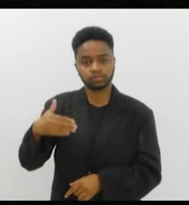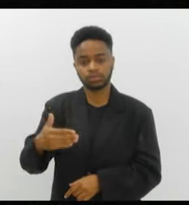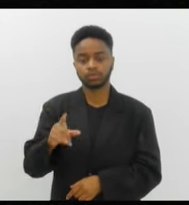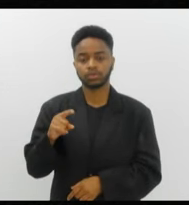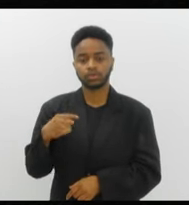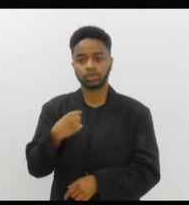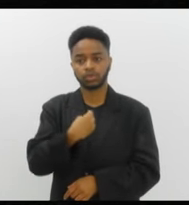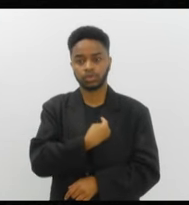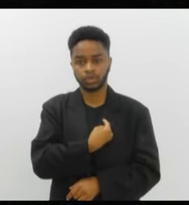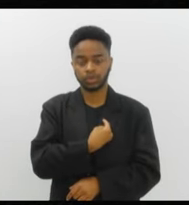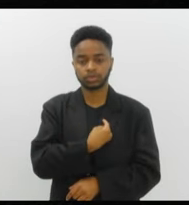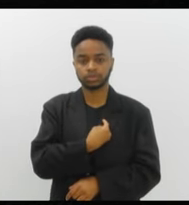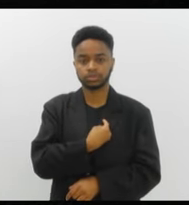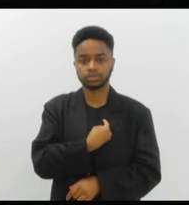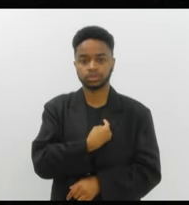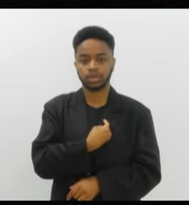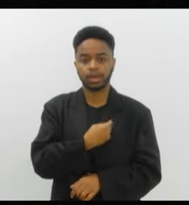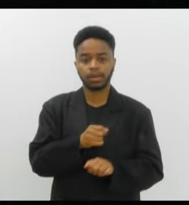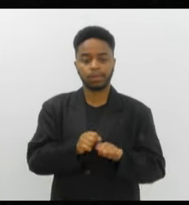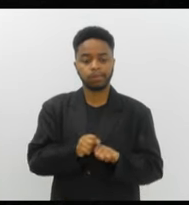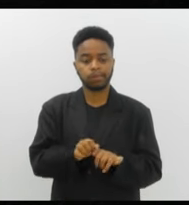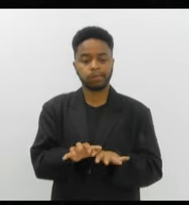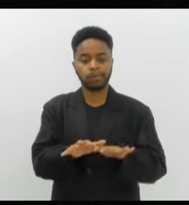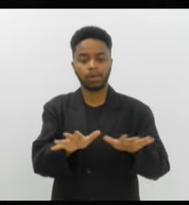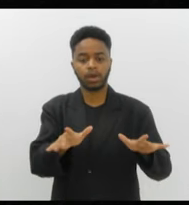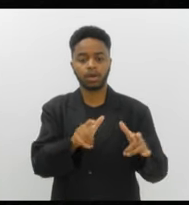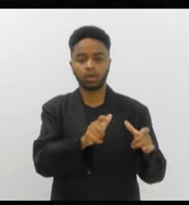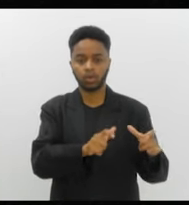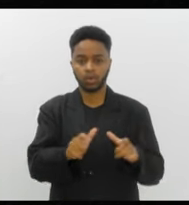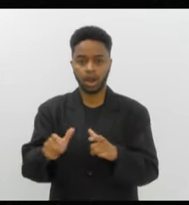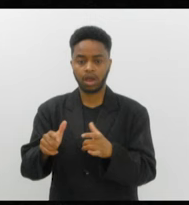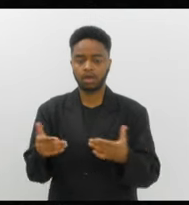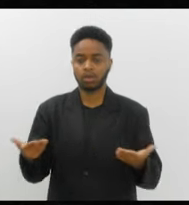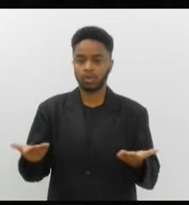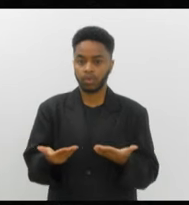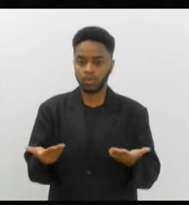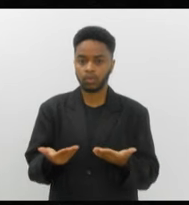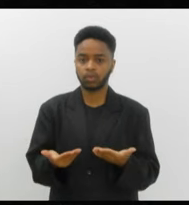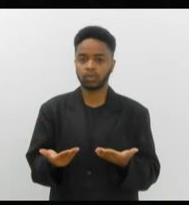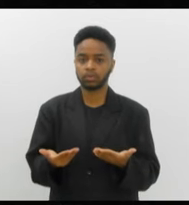vai tomar um pouco mais dos espaços que hoje são